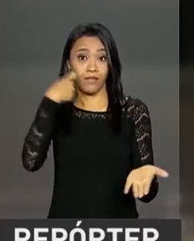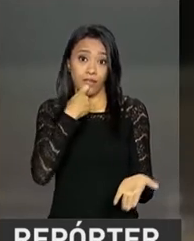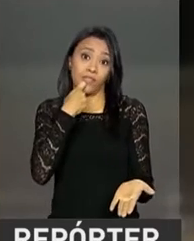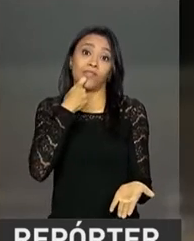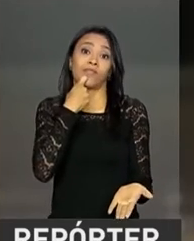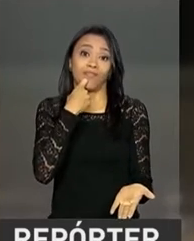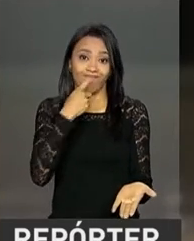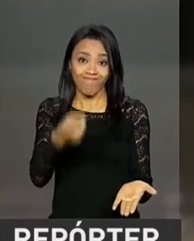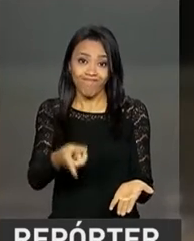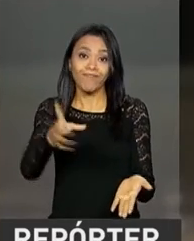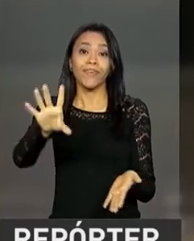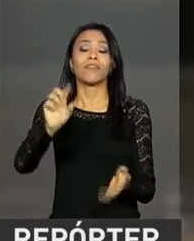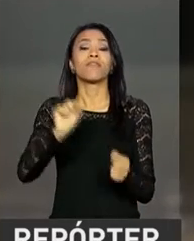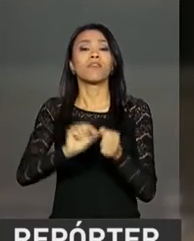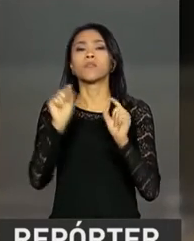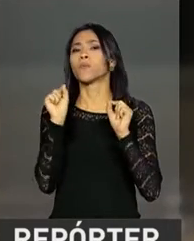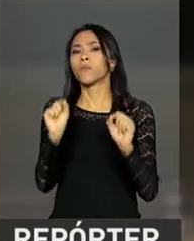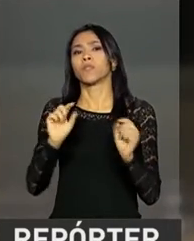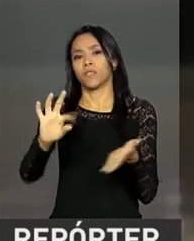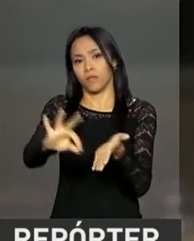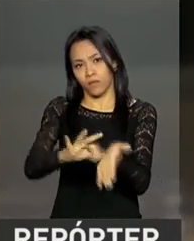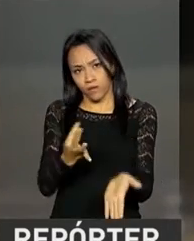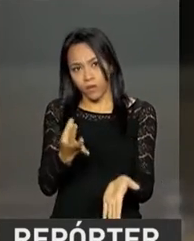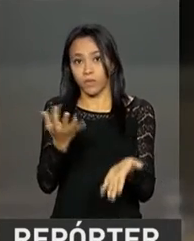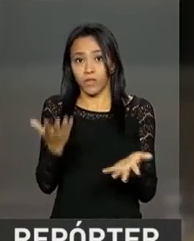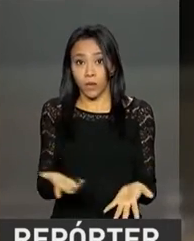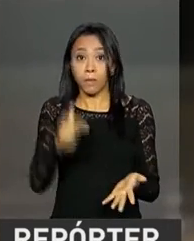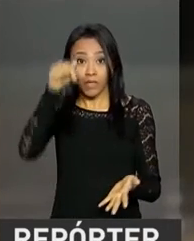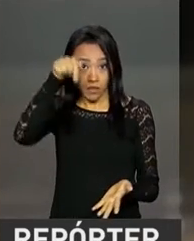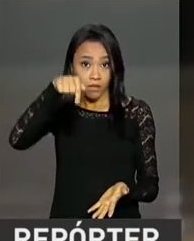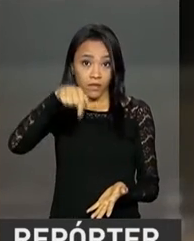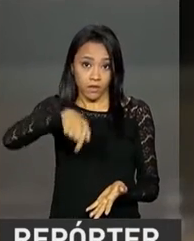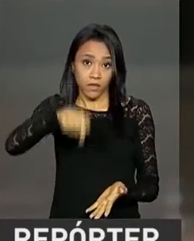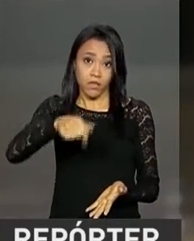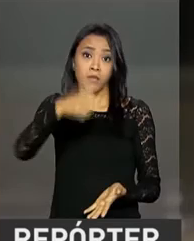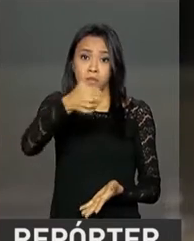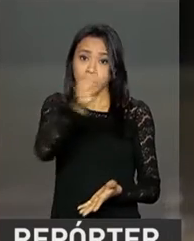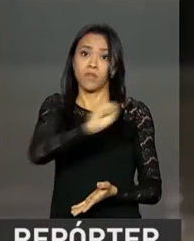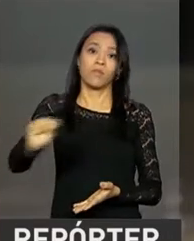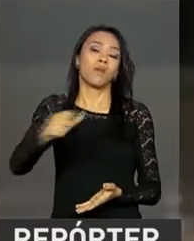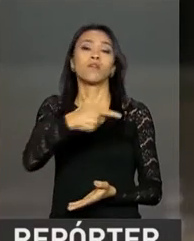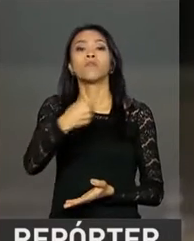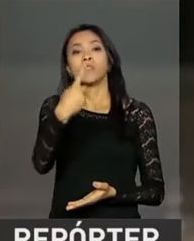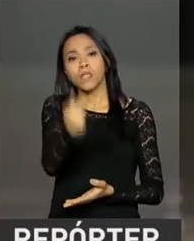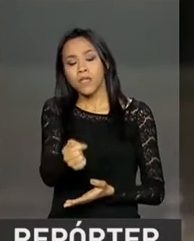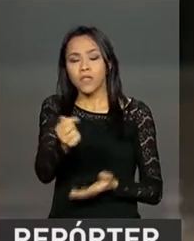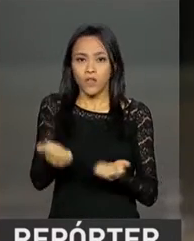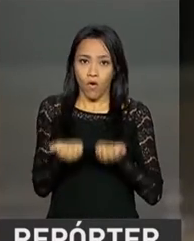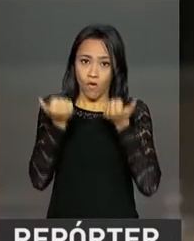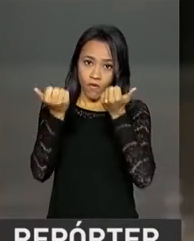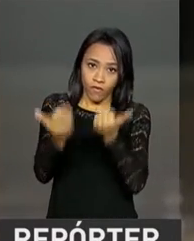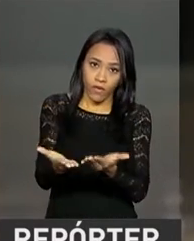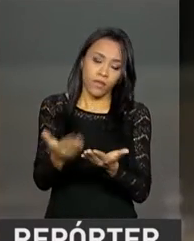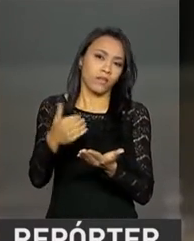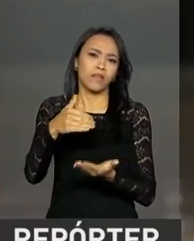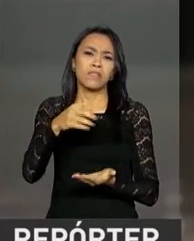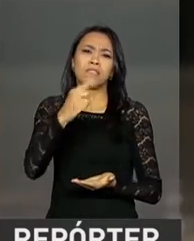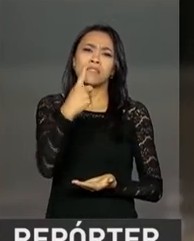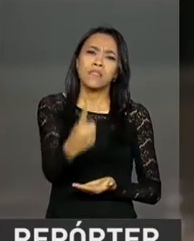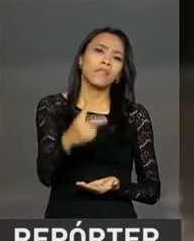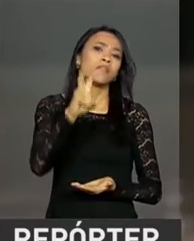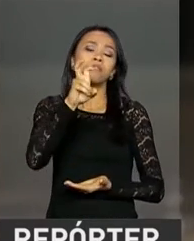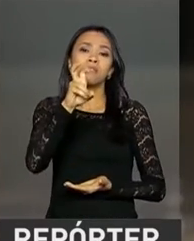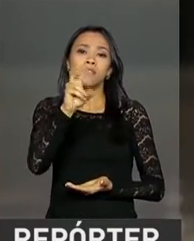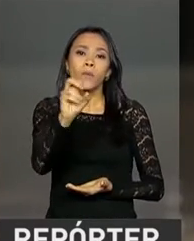para fazer a sua inscrição para este primeiro semestre de 2007 estão sendo ofertadas 150